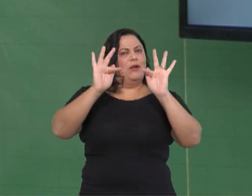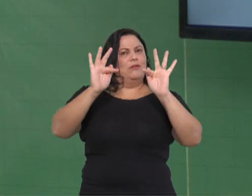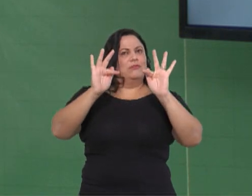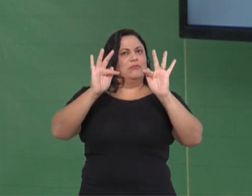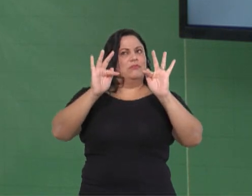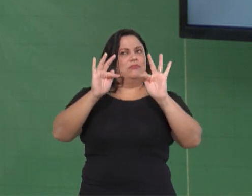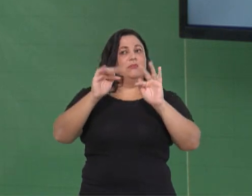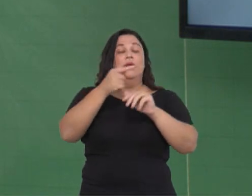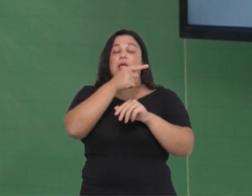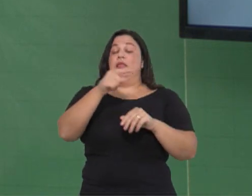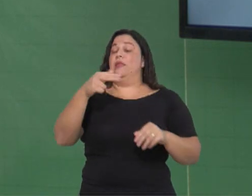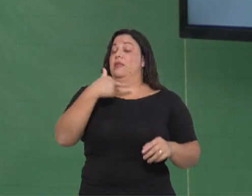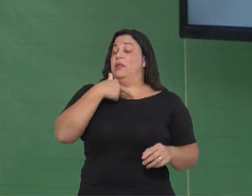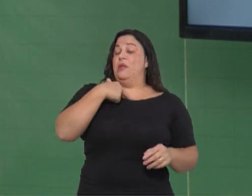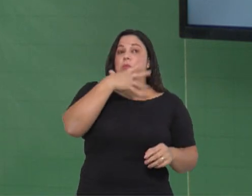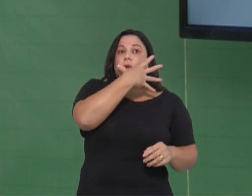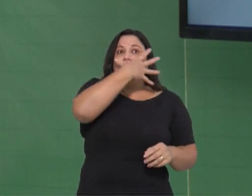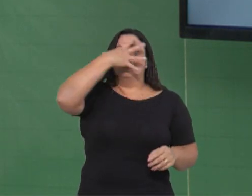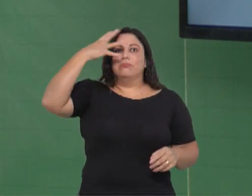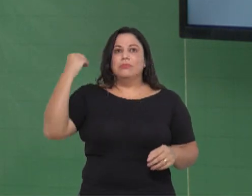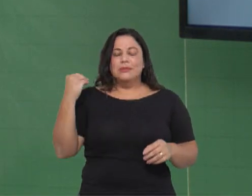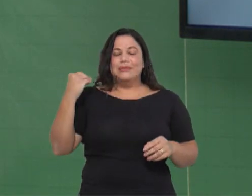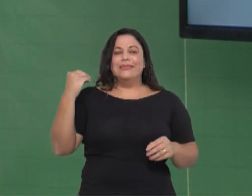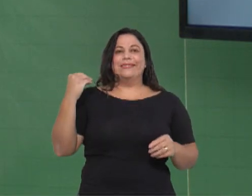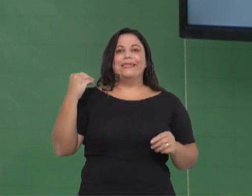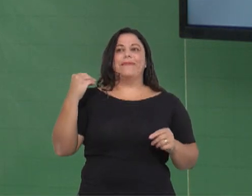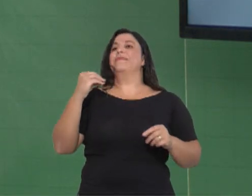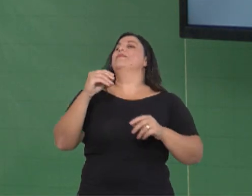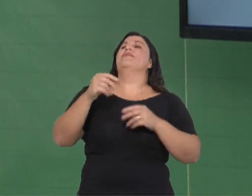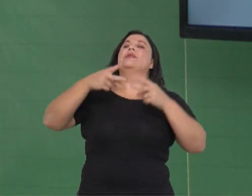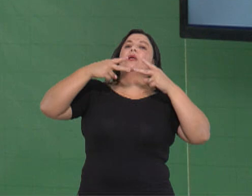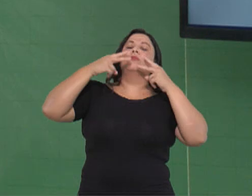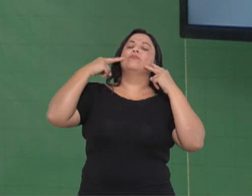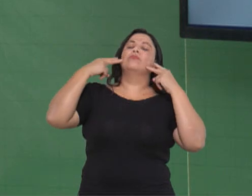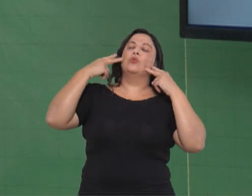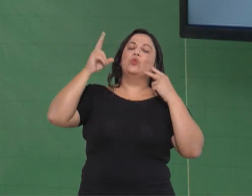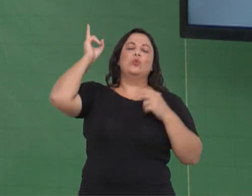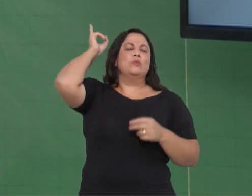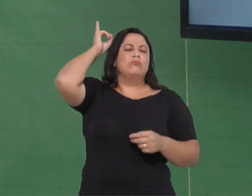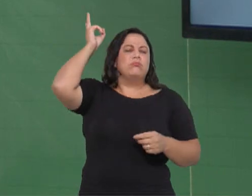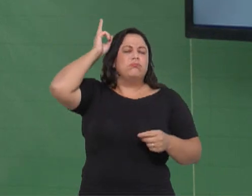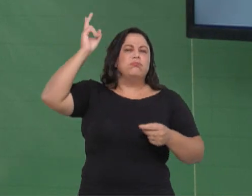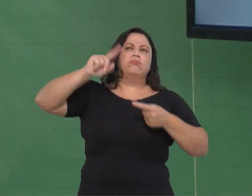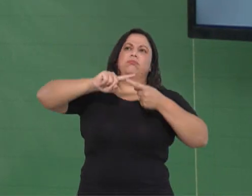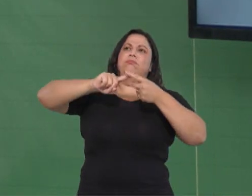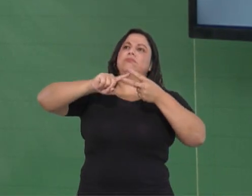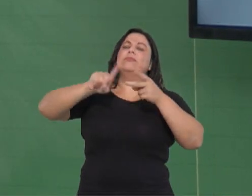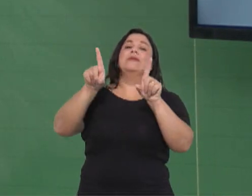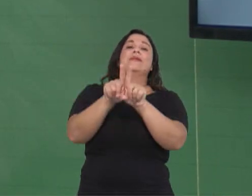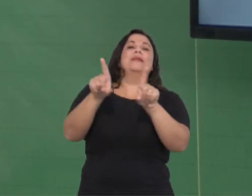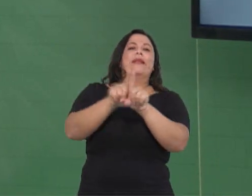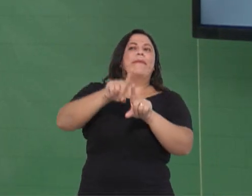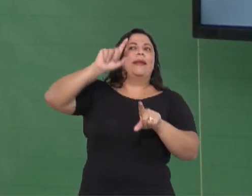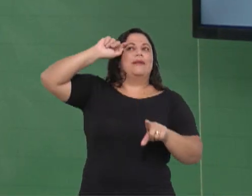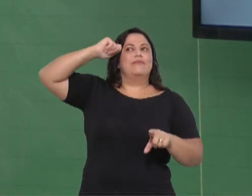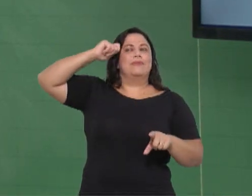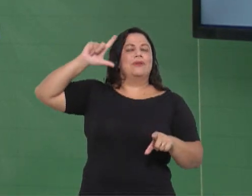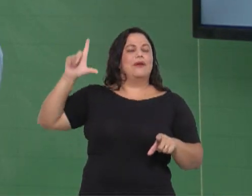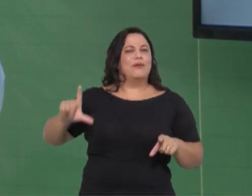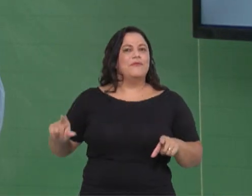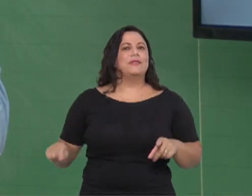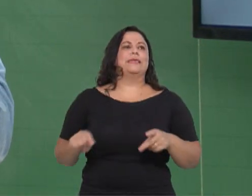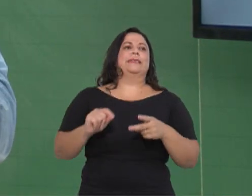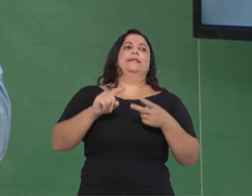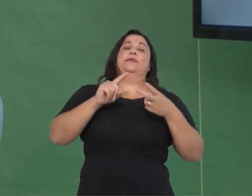com portugueses, já estavam os indígenas aqui, vieram os africanos. Então, em geral, tocamos no folclore de 3 povos, mas não